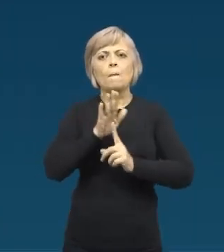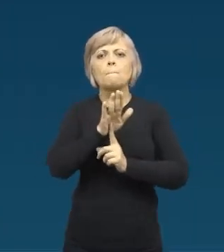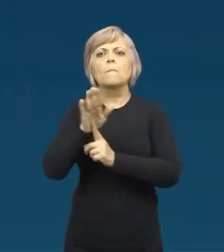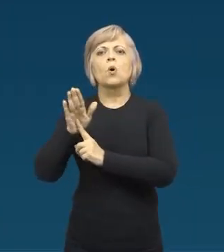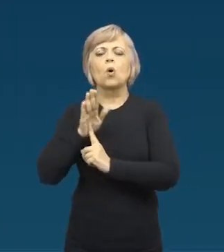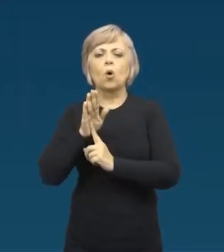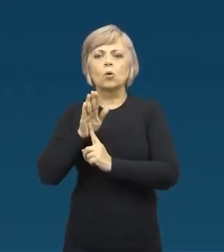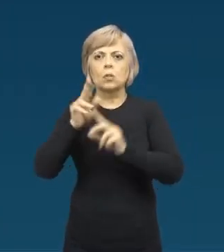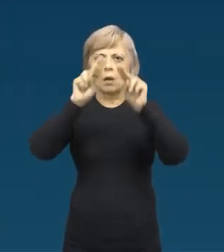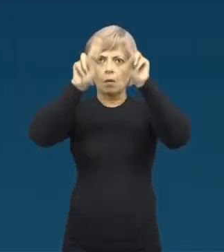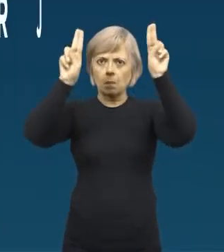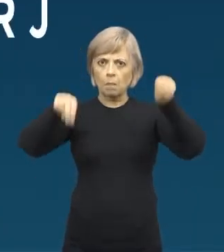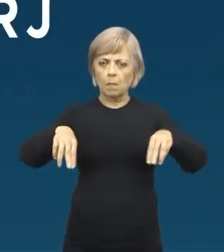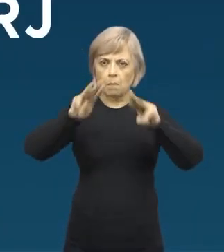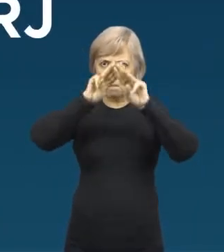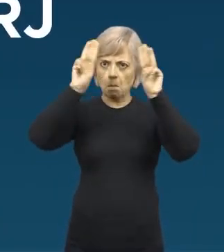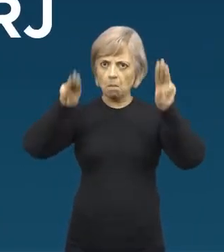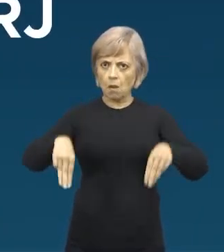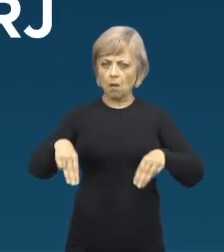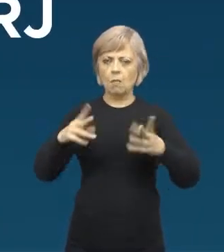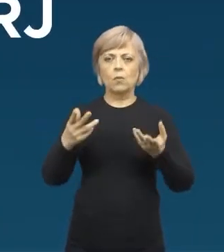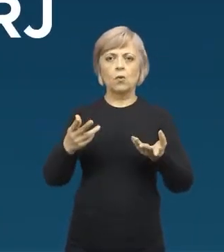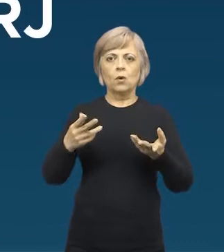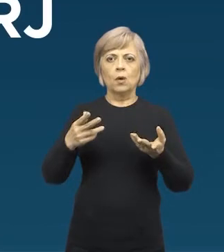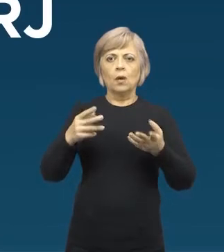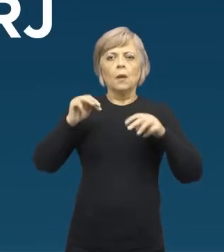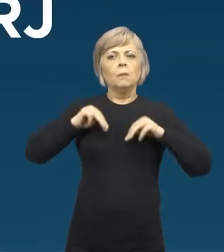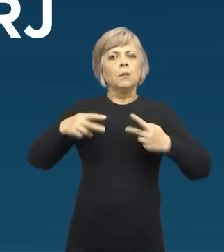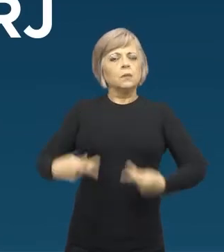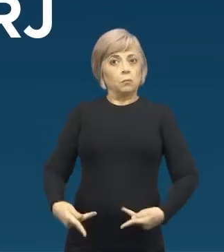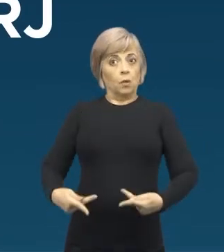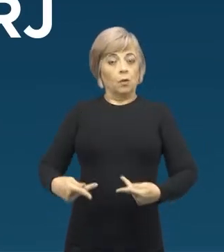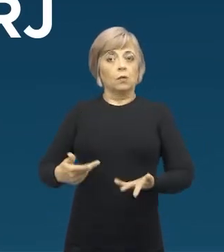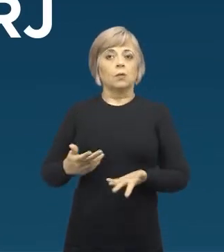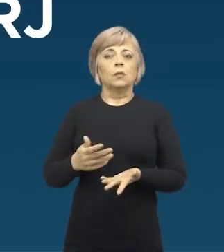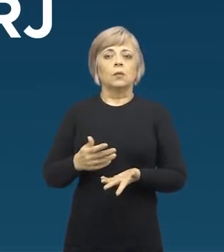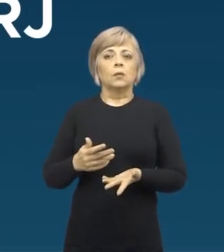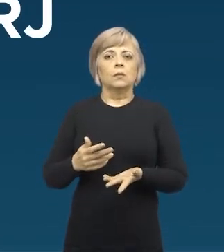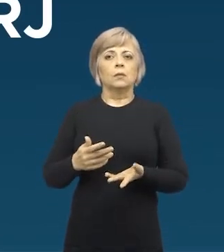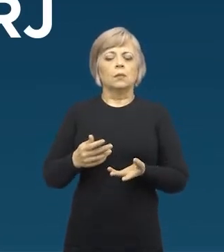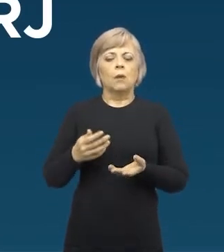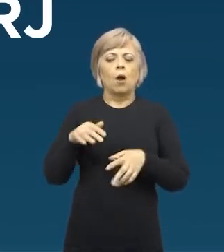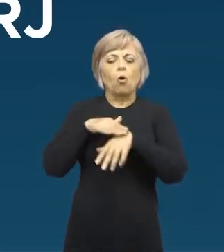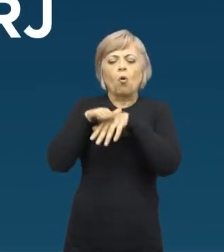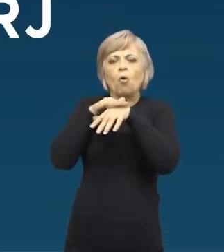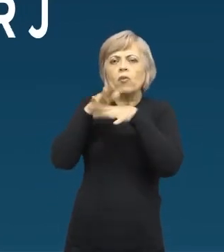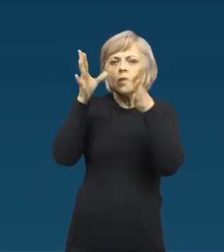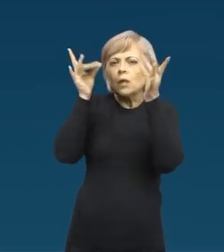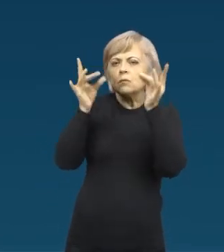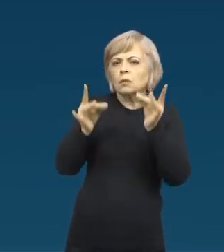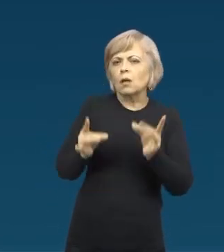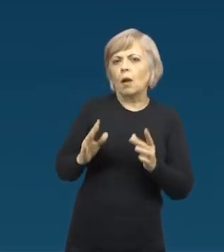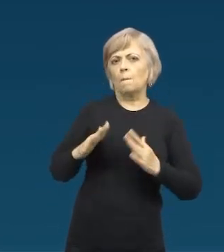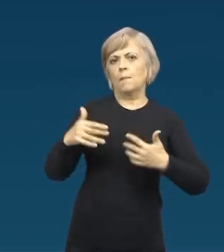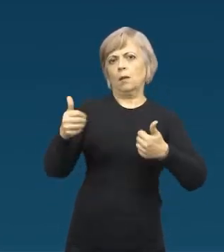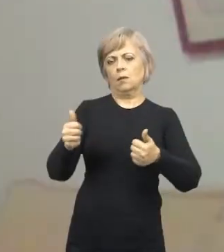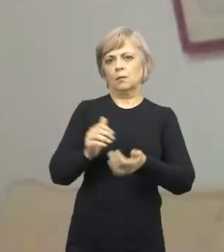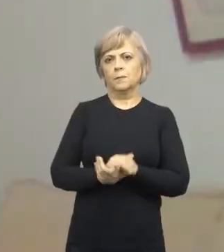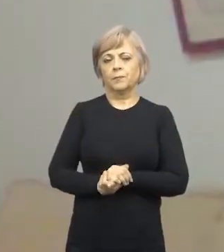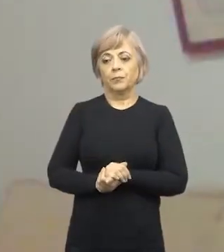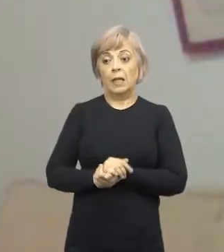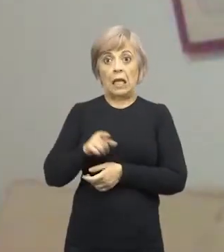os membros do Ministério Público a conversarem de uma forma mais detalhada. Então,